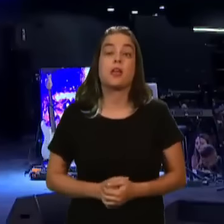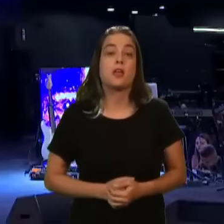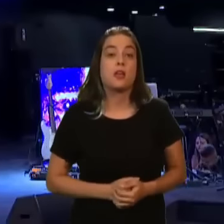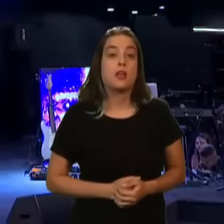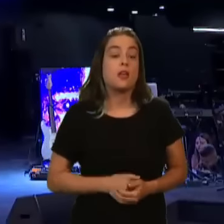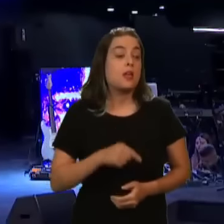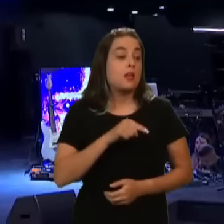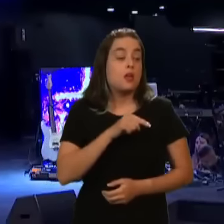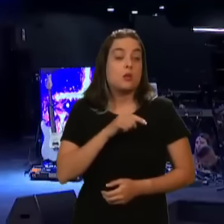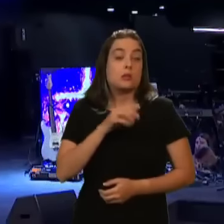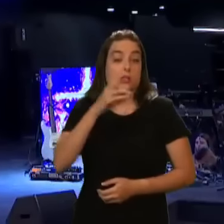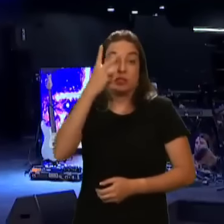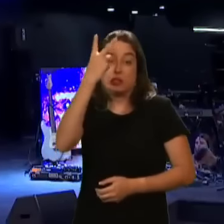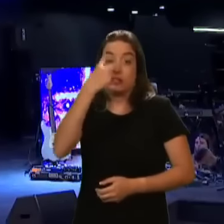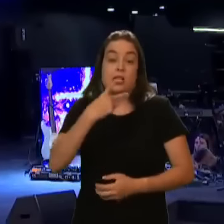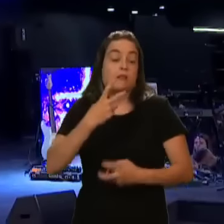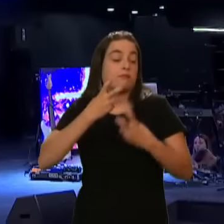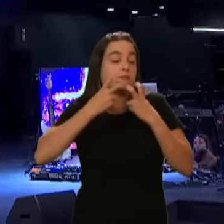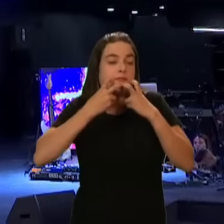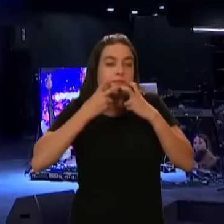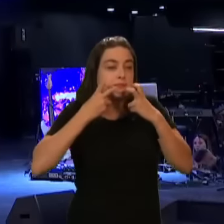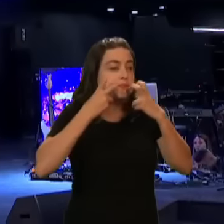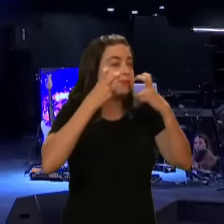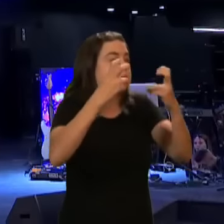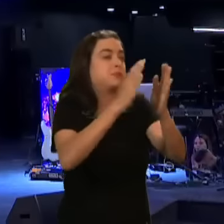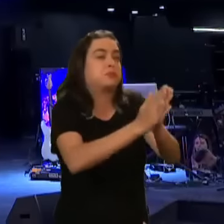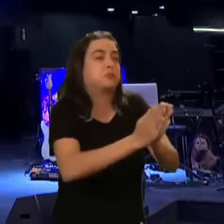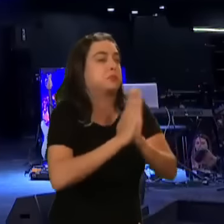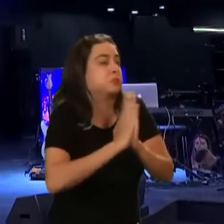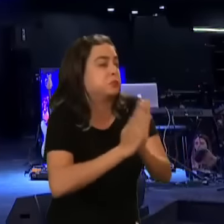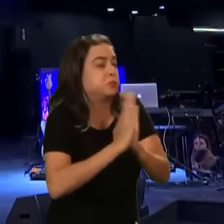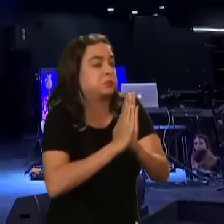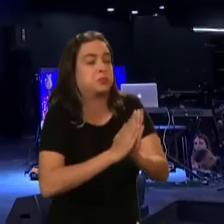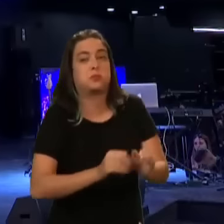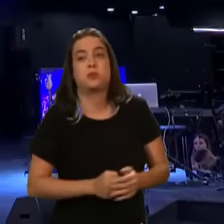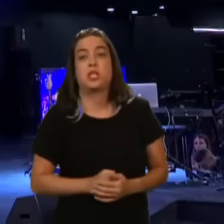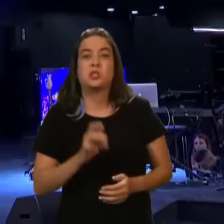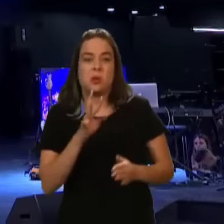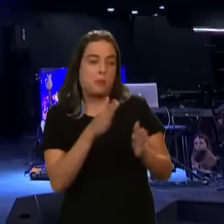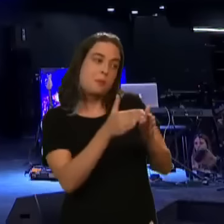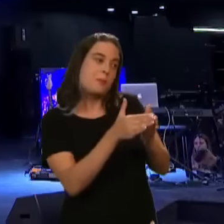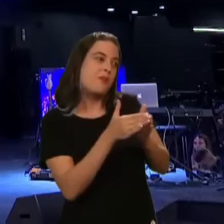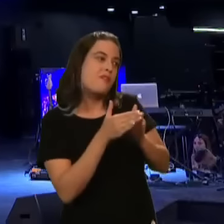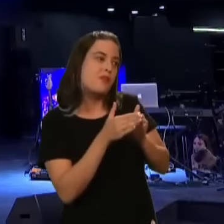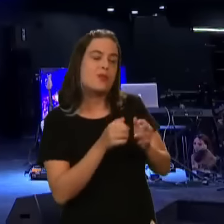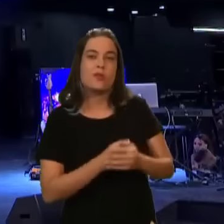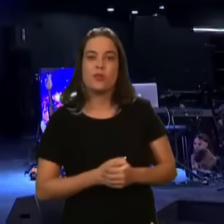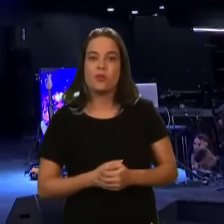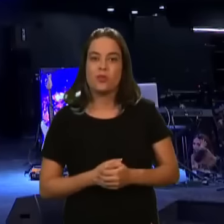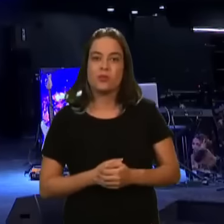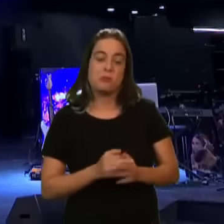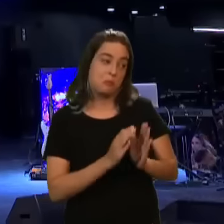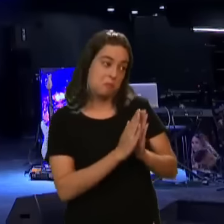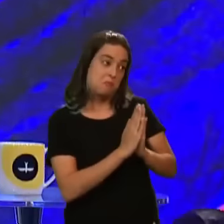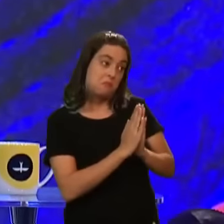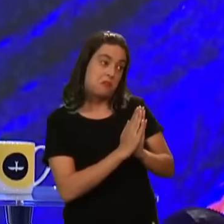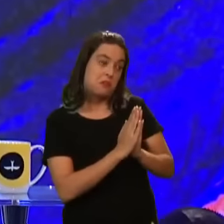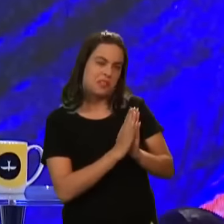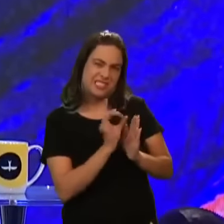Eles não pediram, eles não falaram please, eles não falaram siruplê.